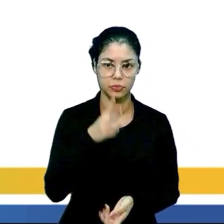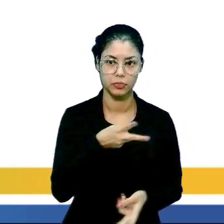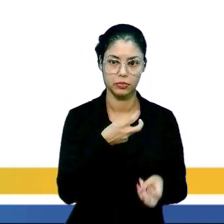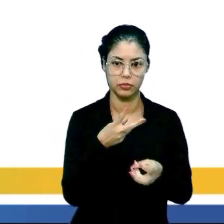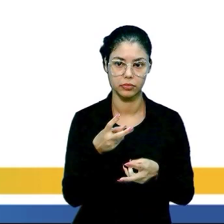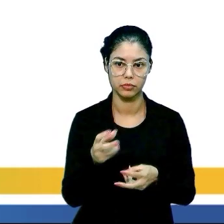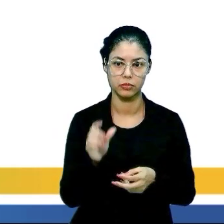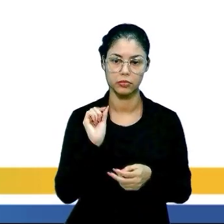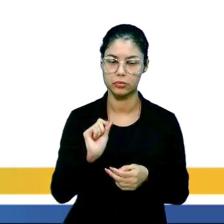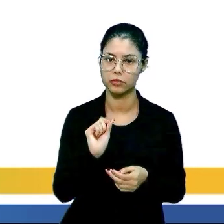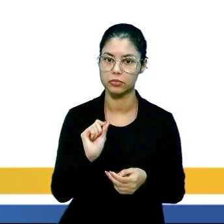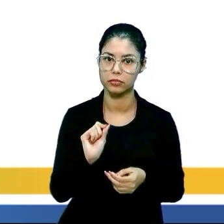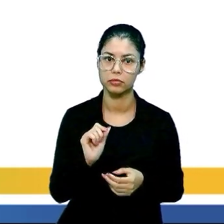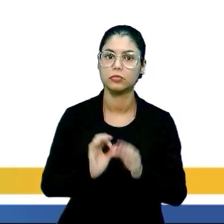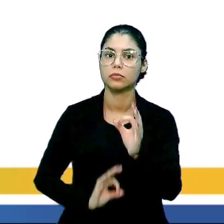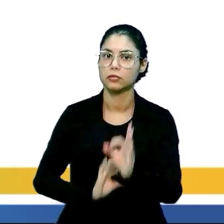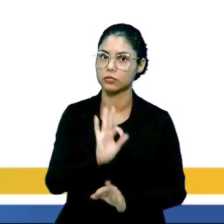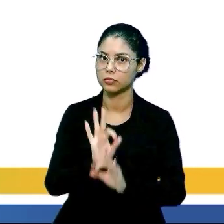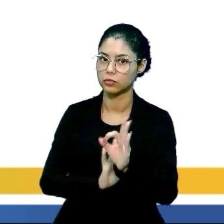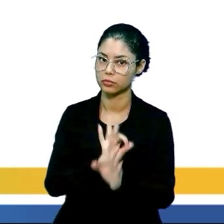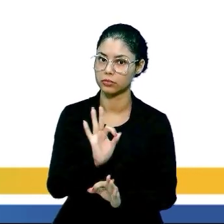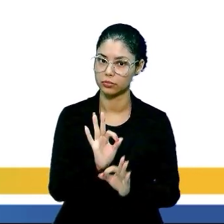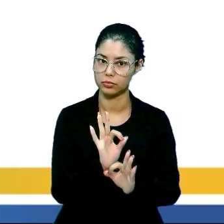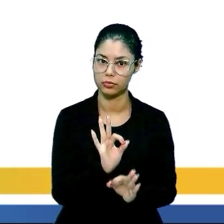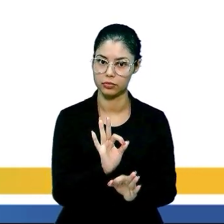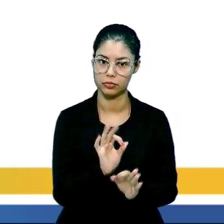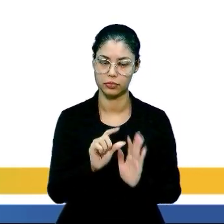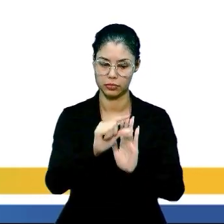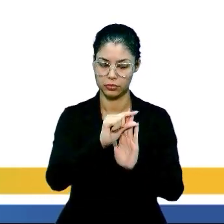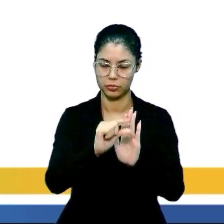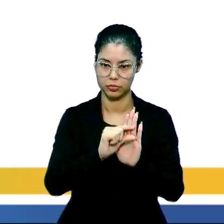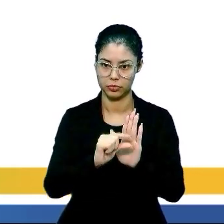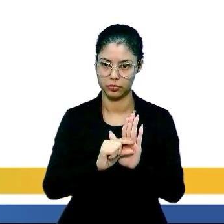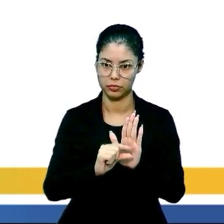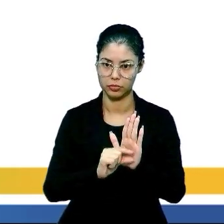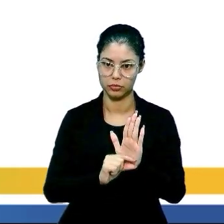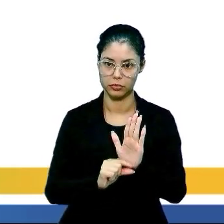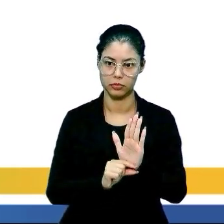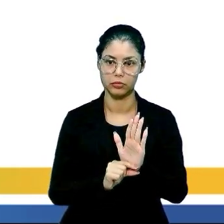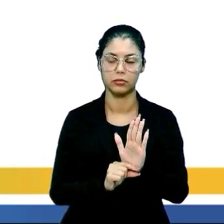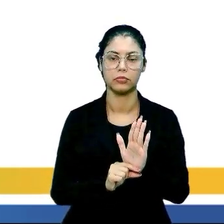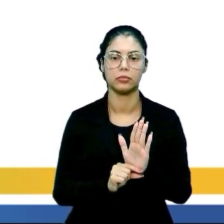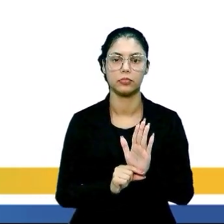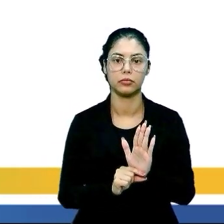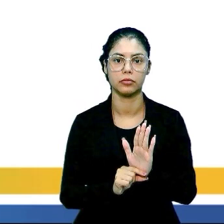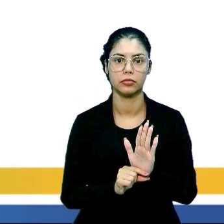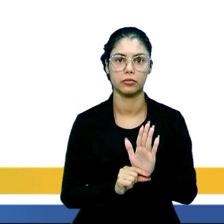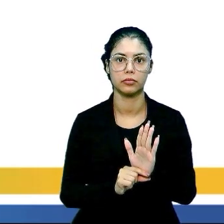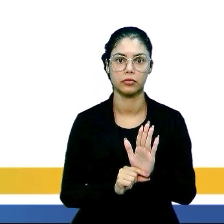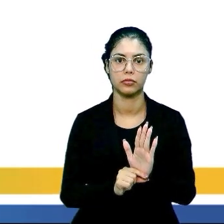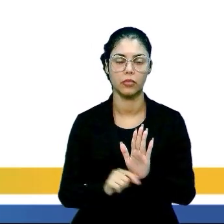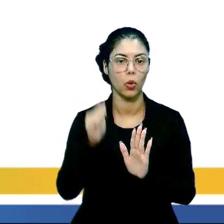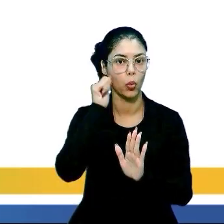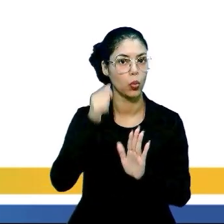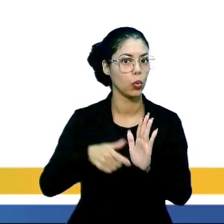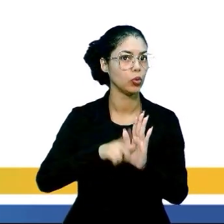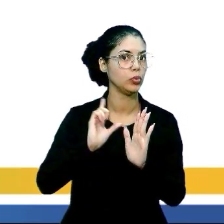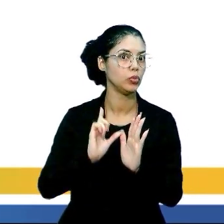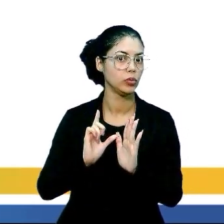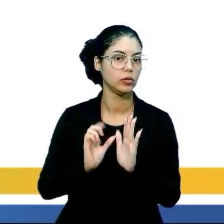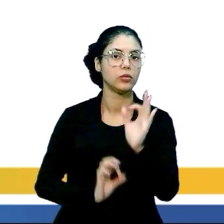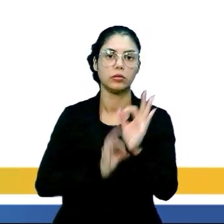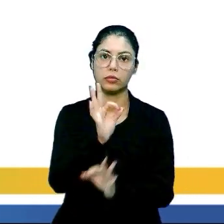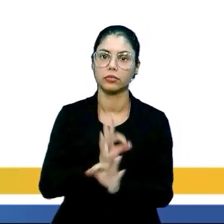Neto é que ele é organizado em verso. Se a gente tem o autor anterior,